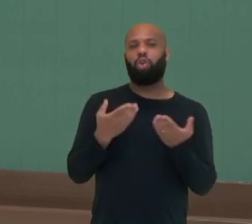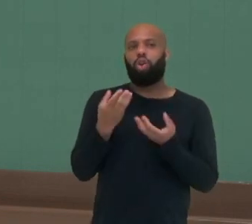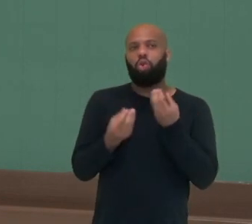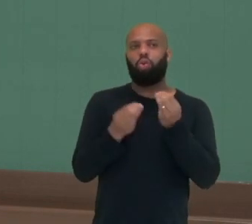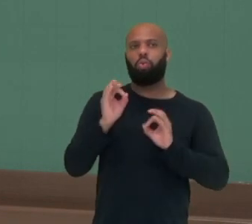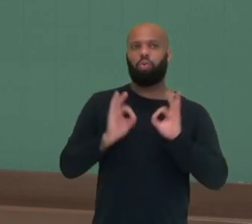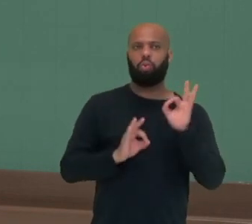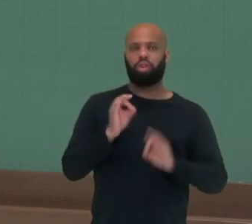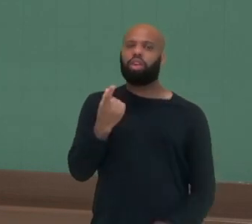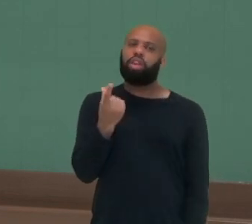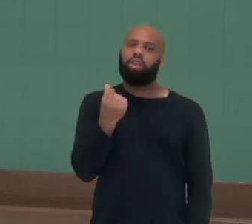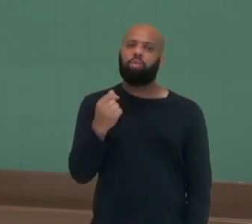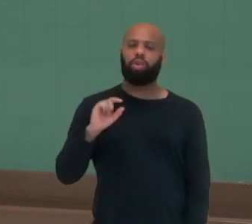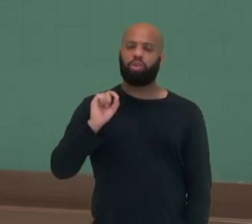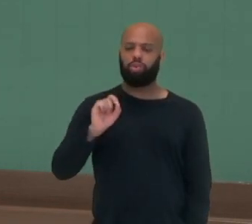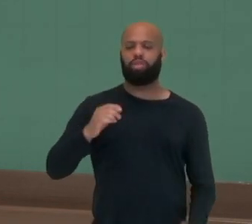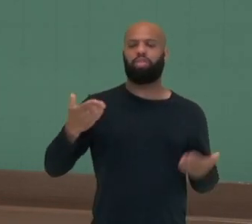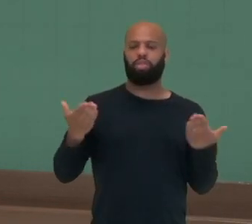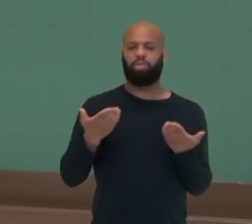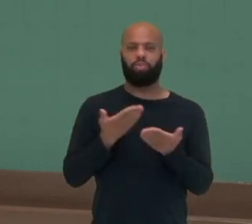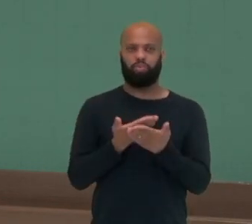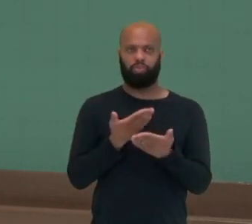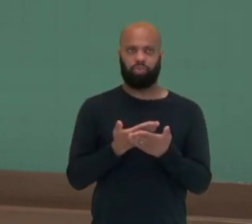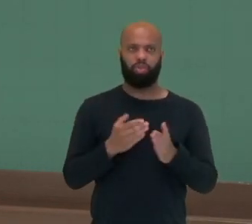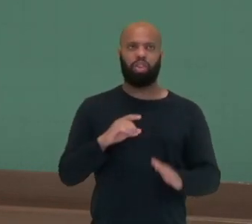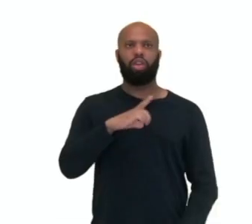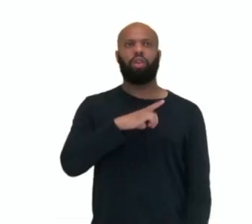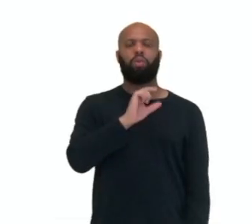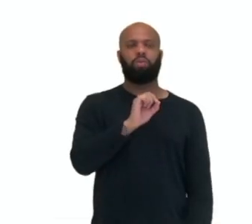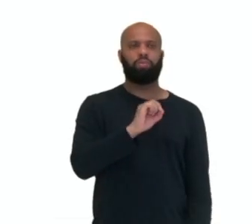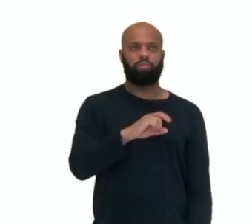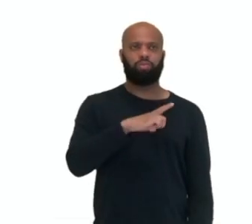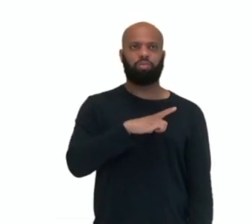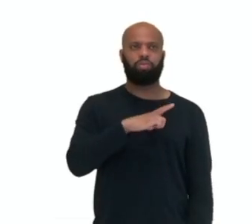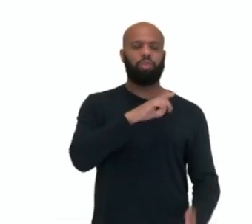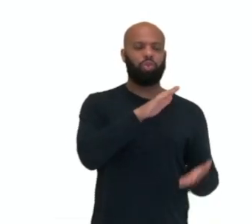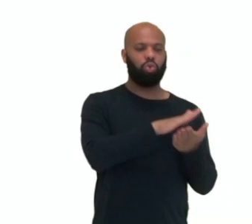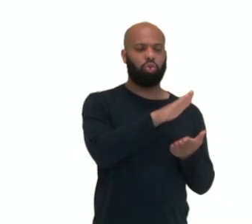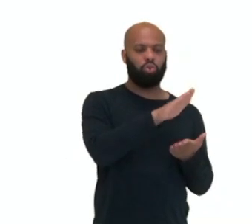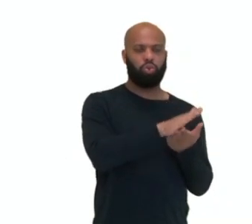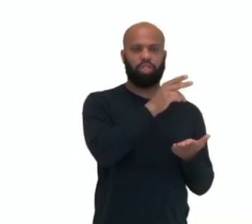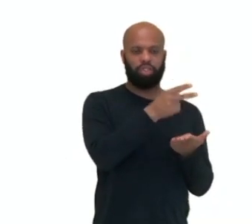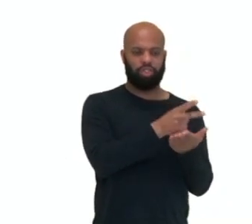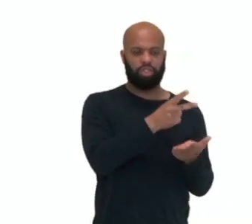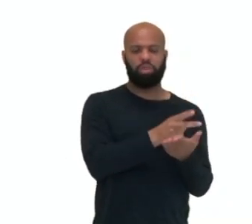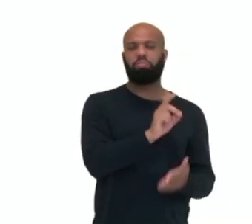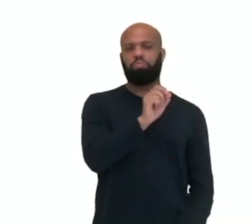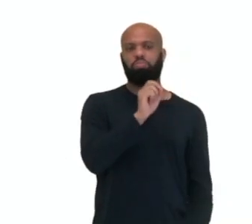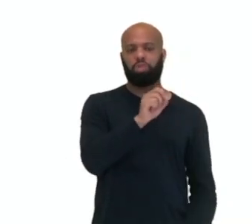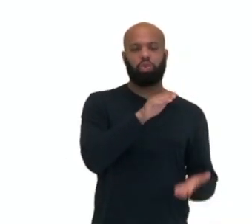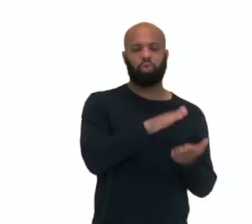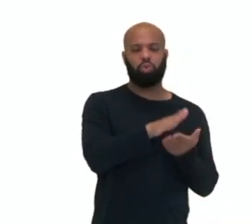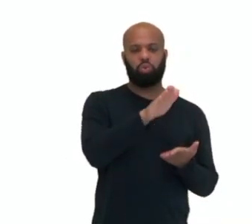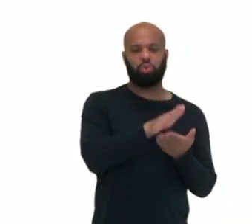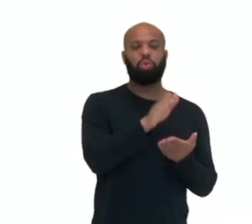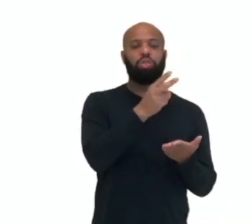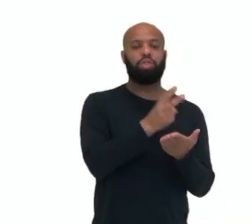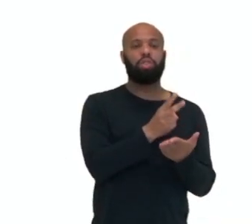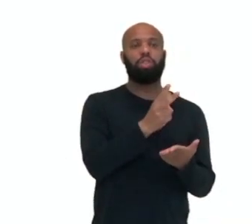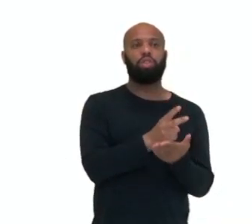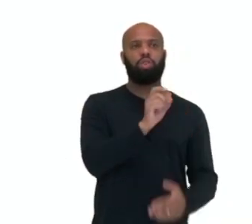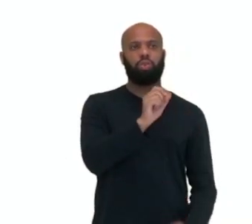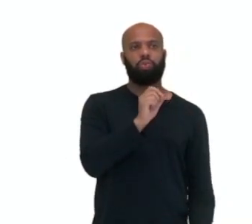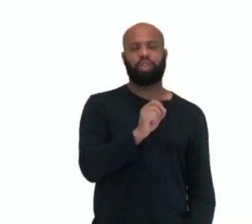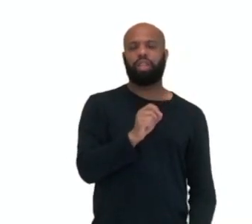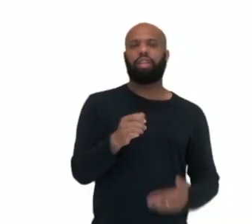precificação do que a gente está conversando. Então, nós temos os custos fixos. O que seria o custo fixo? É aquele custo